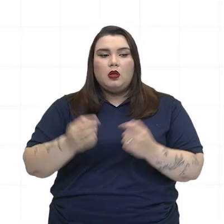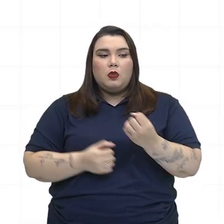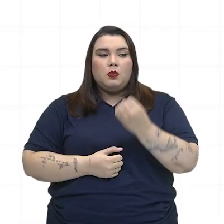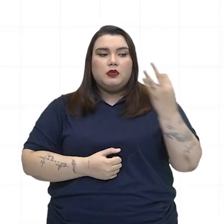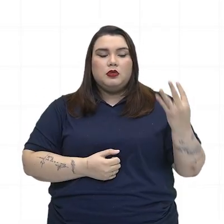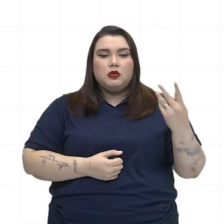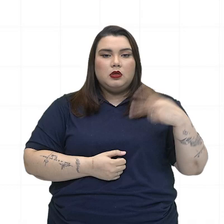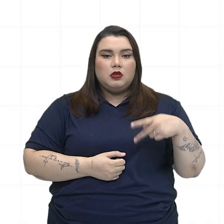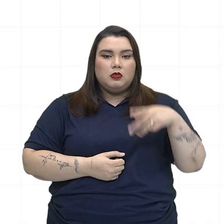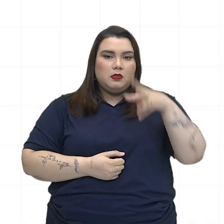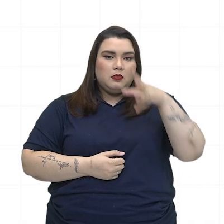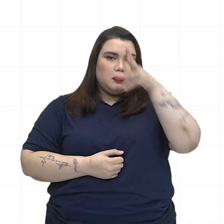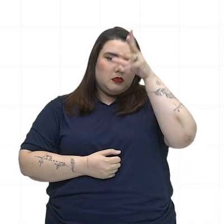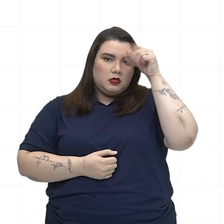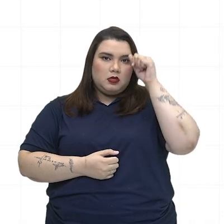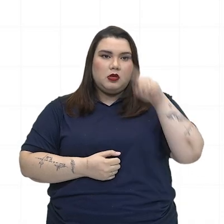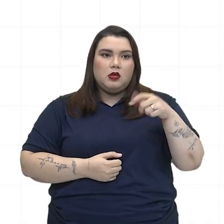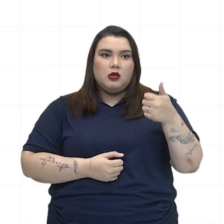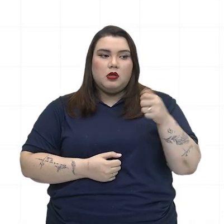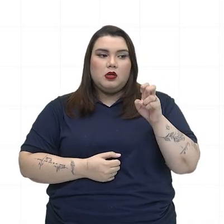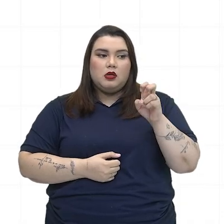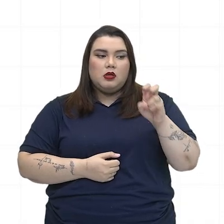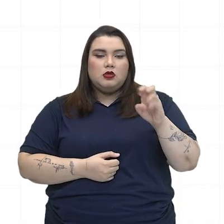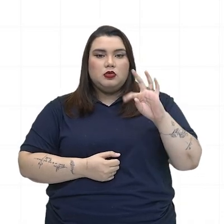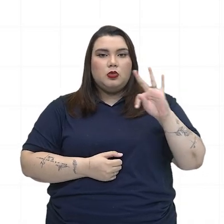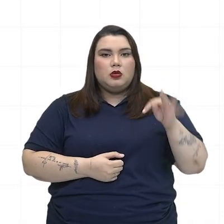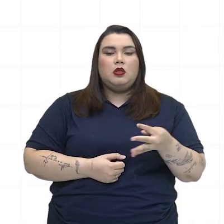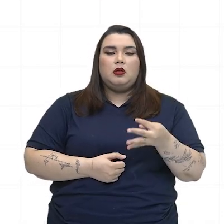só em Manaus. 15 toneladas.